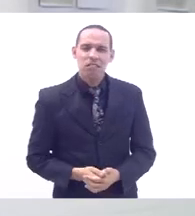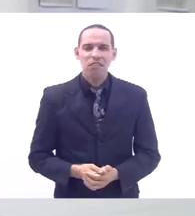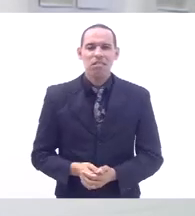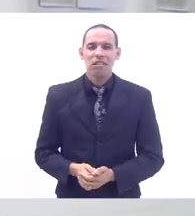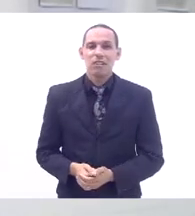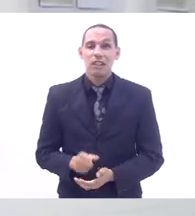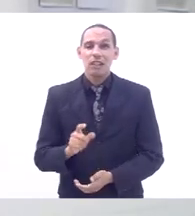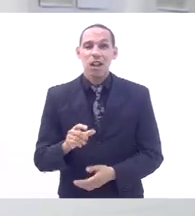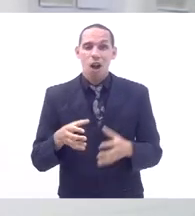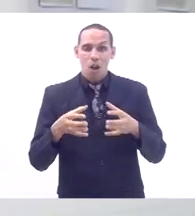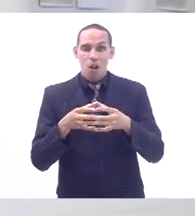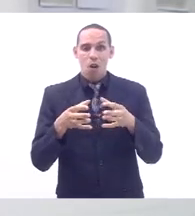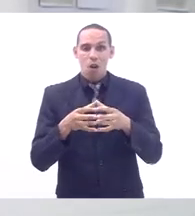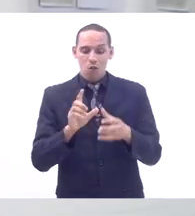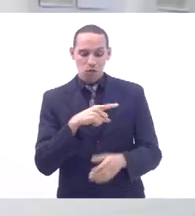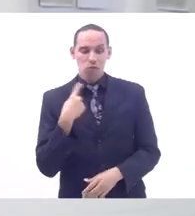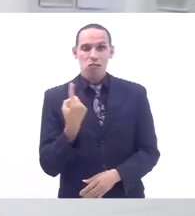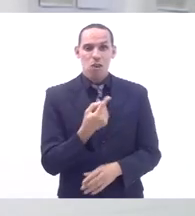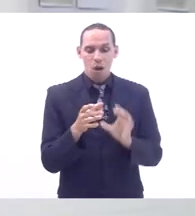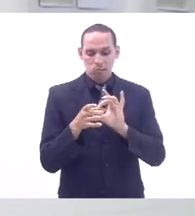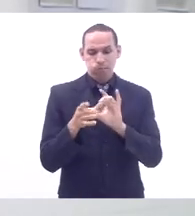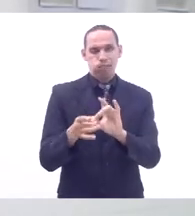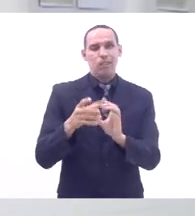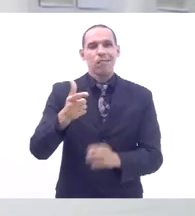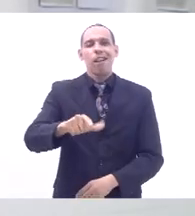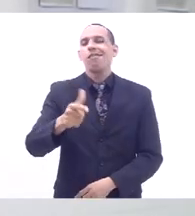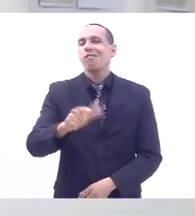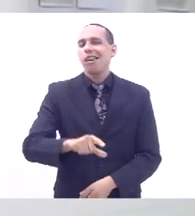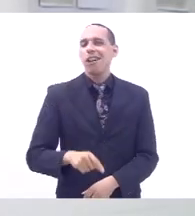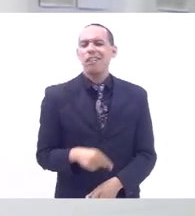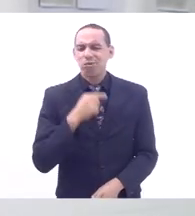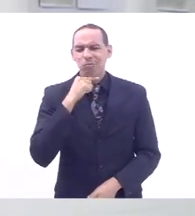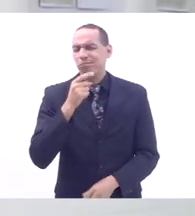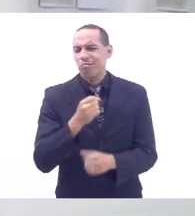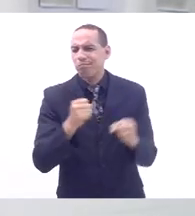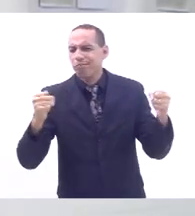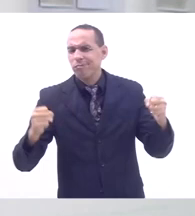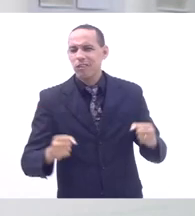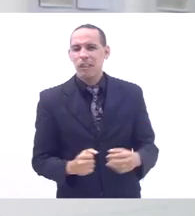o nosso povo não era unido e que não era possível.